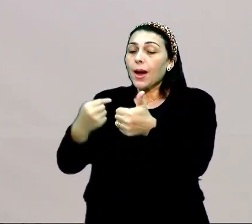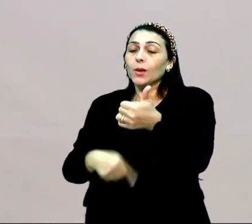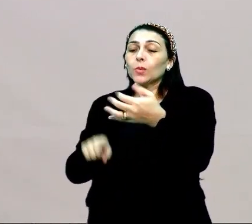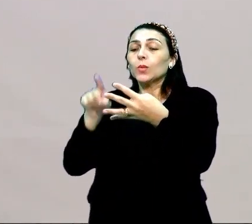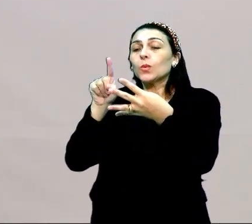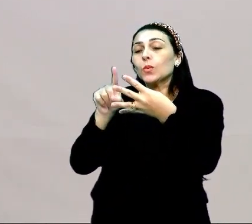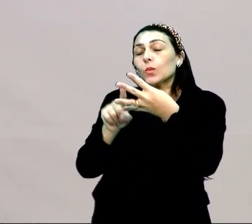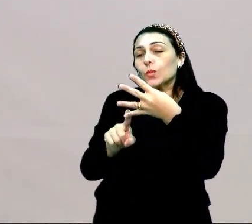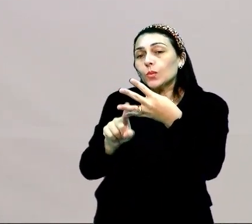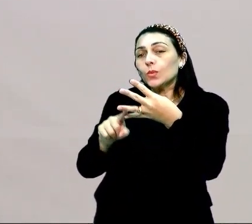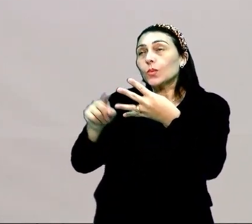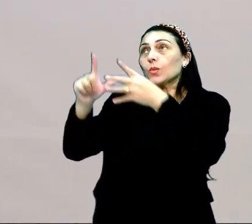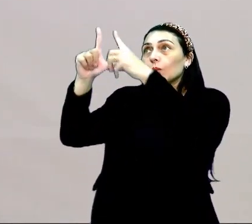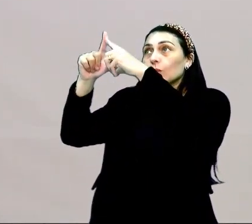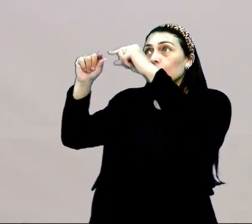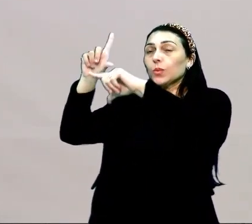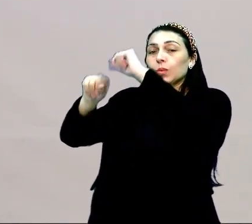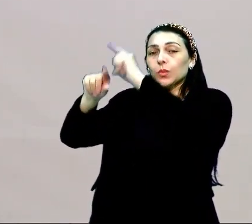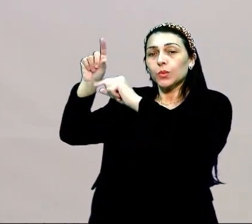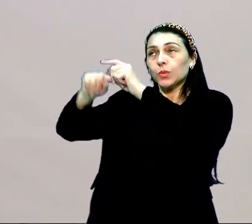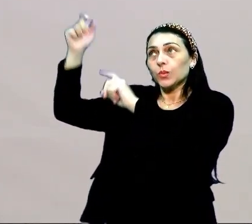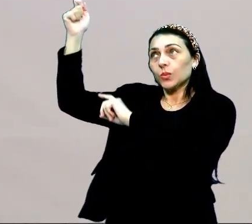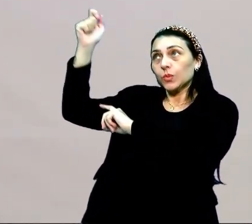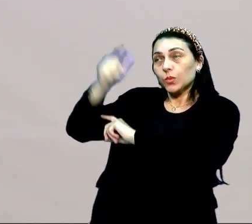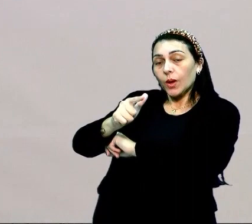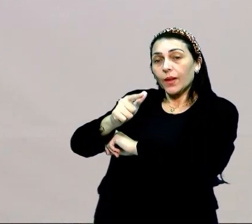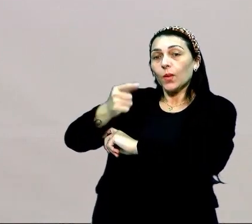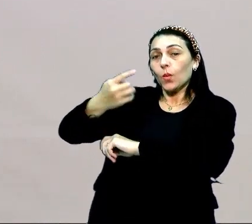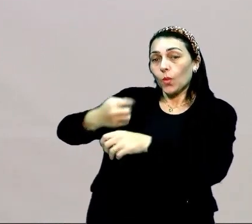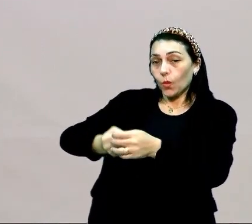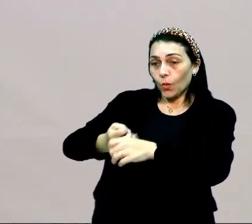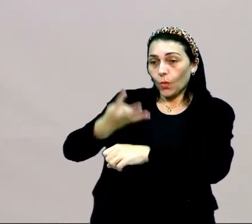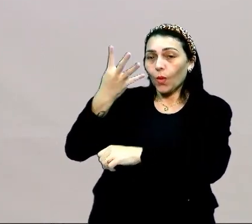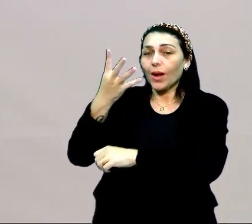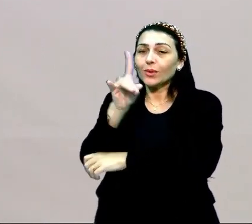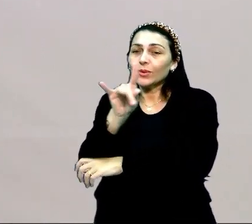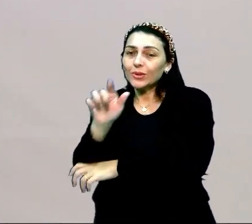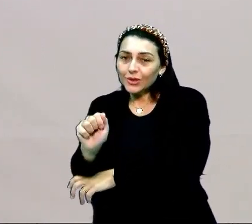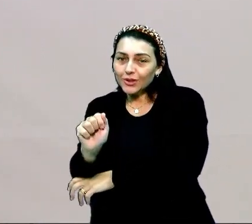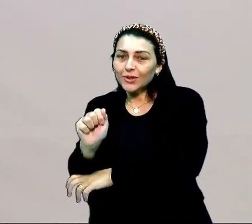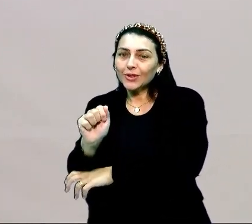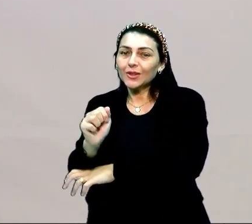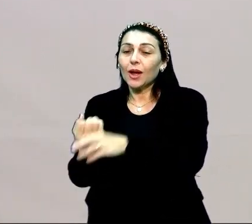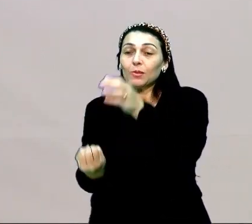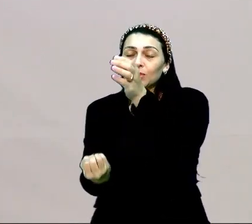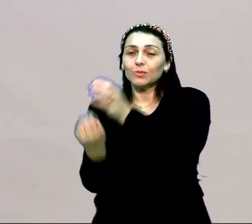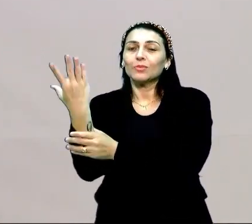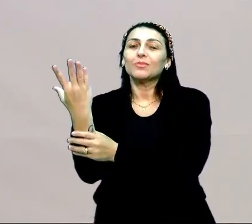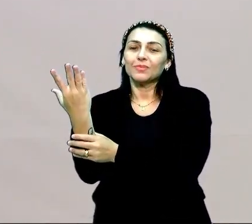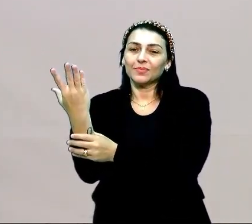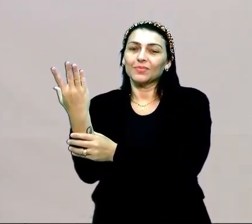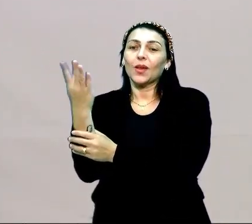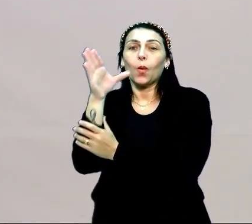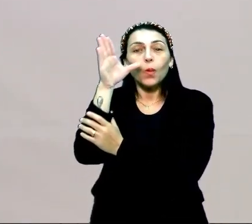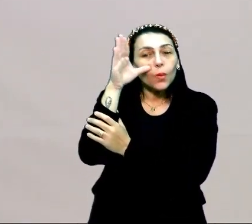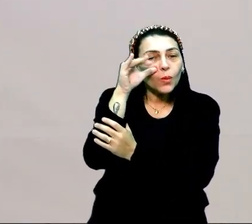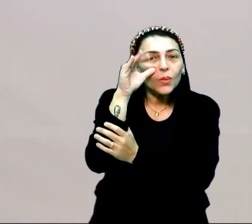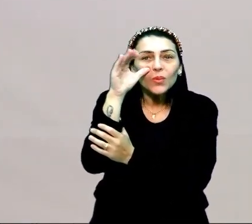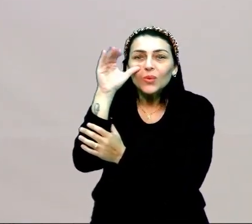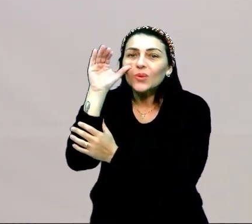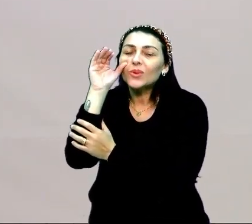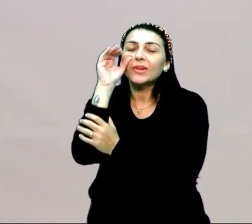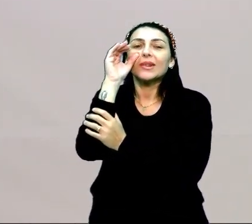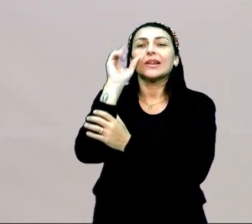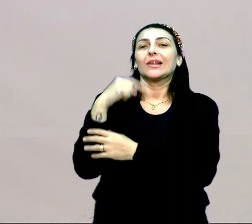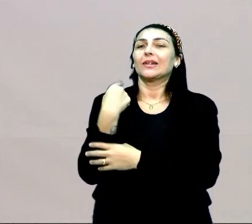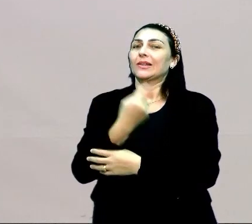criou o Sol, a Lua e as estrelas, que são fontes de luz, no 4º dia da criação. Então, são curiosidades que a